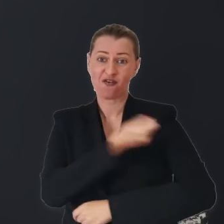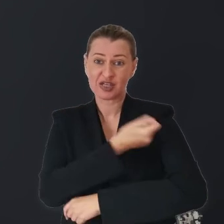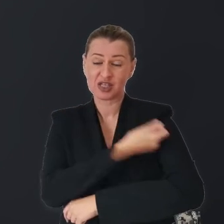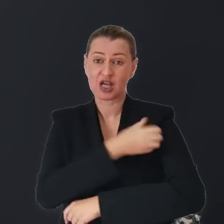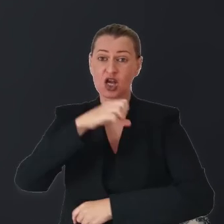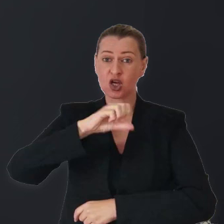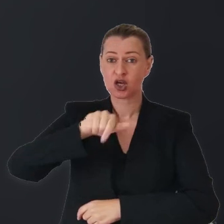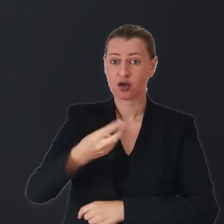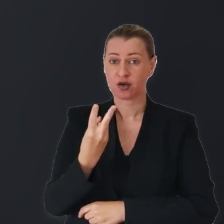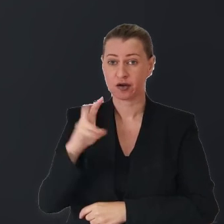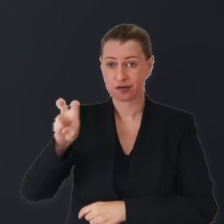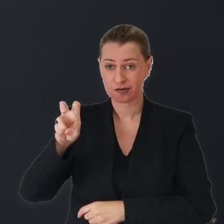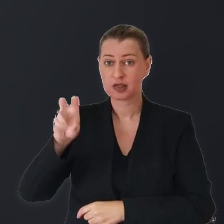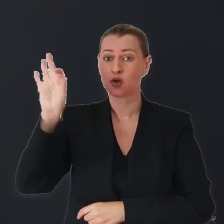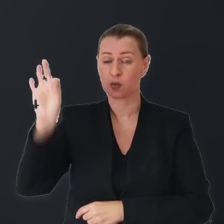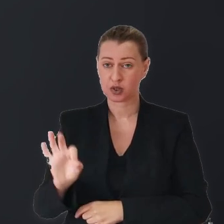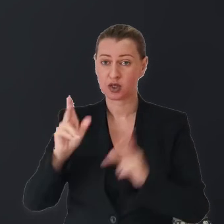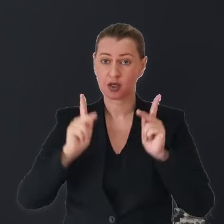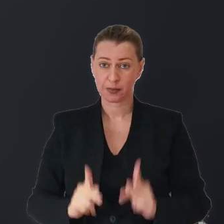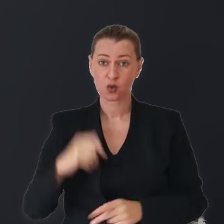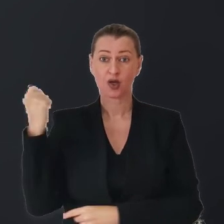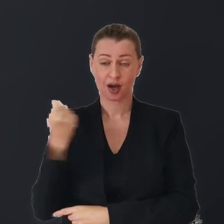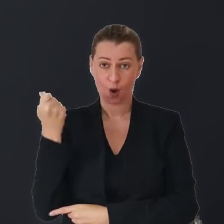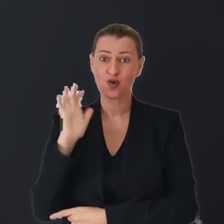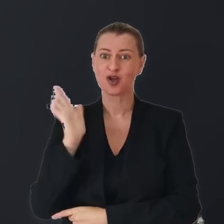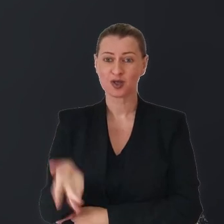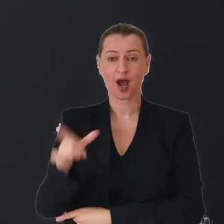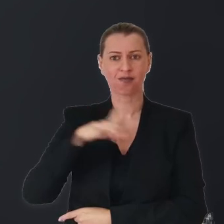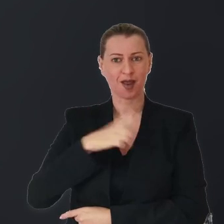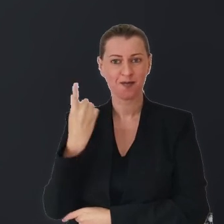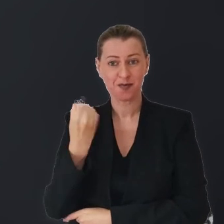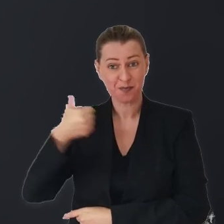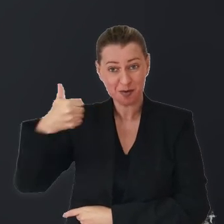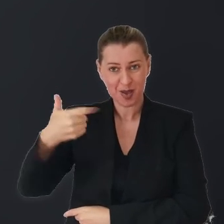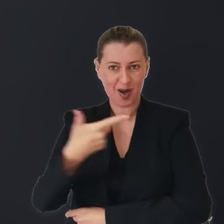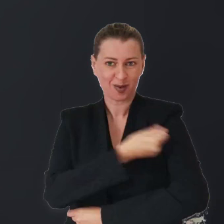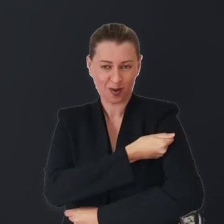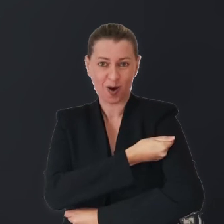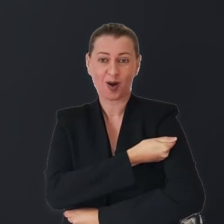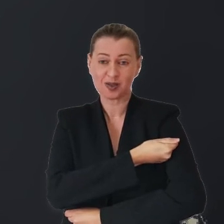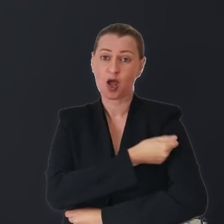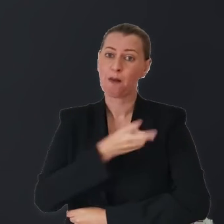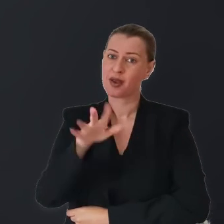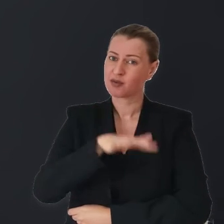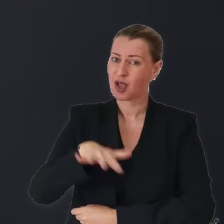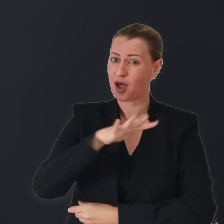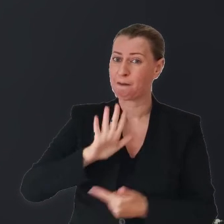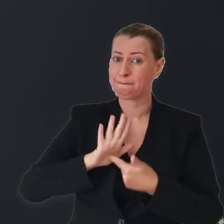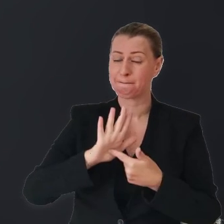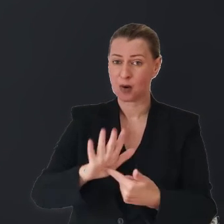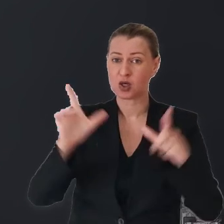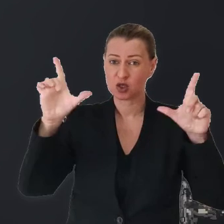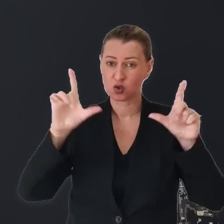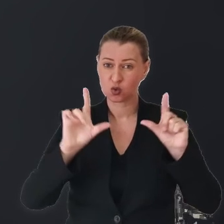números, cerca de 9,25% da população gaúcha já recebeu a primeira dose. Mesmo que o cenário esteja